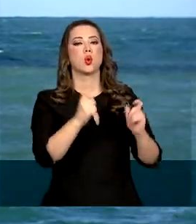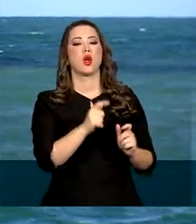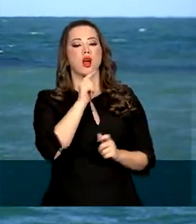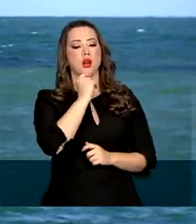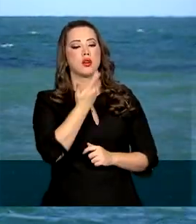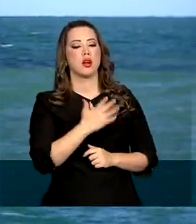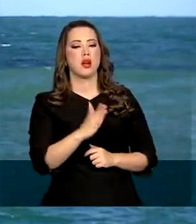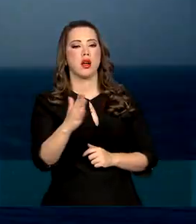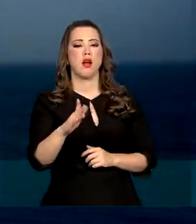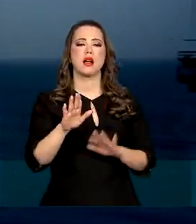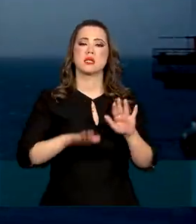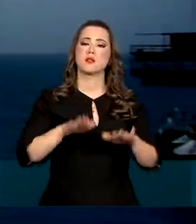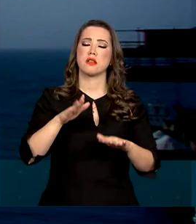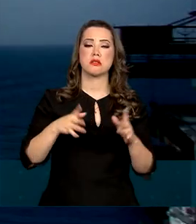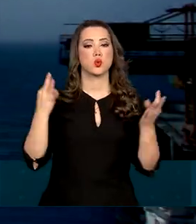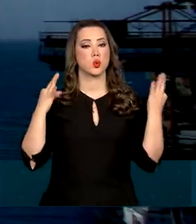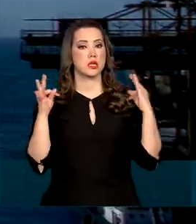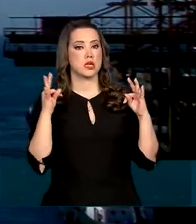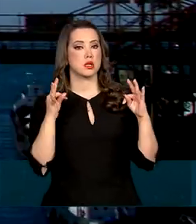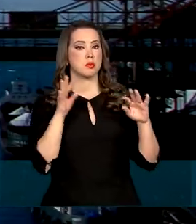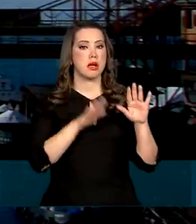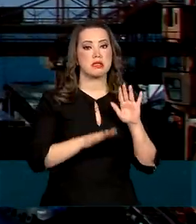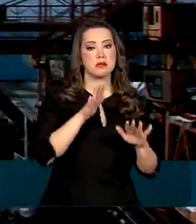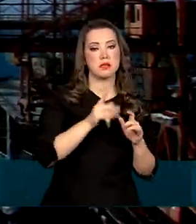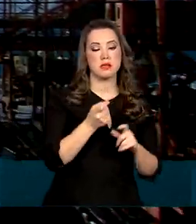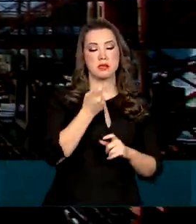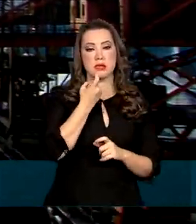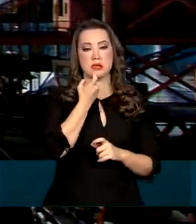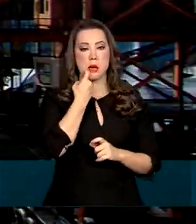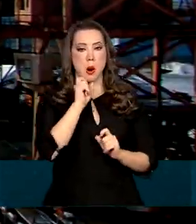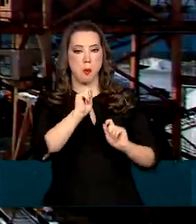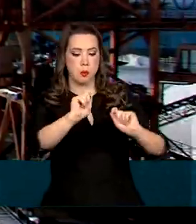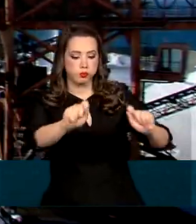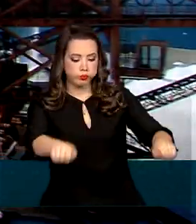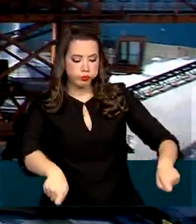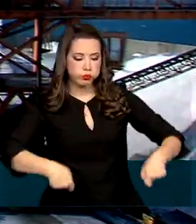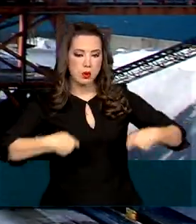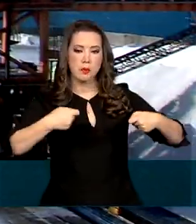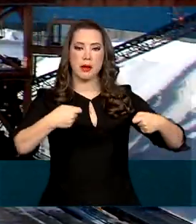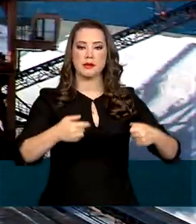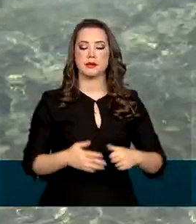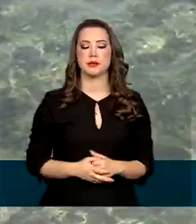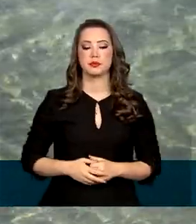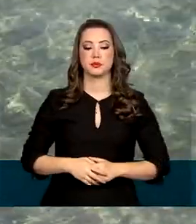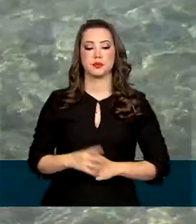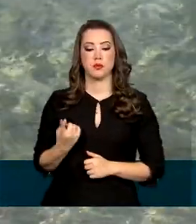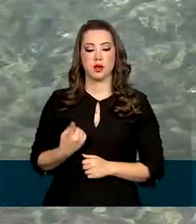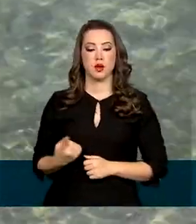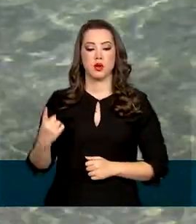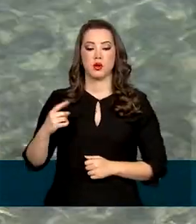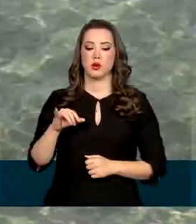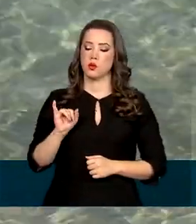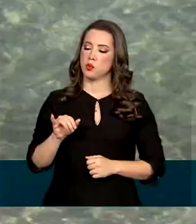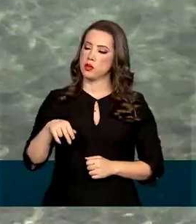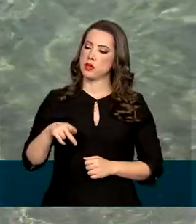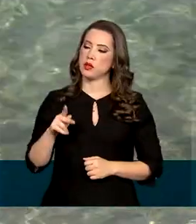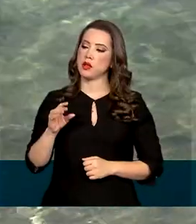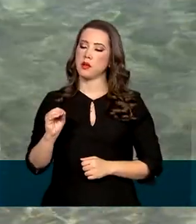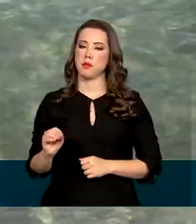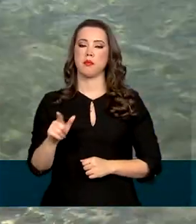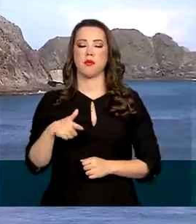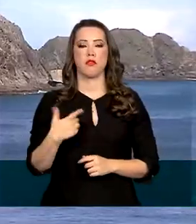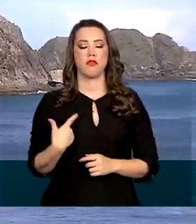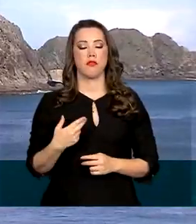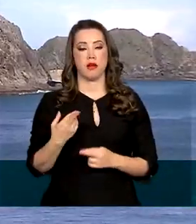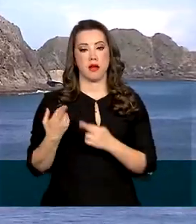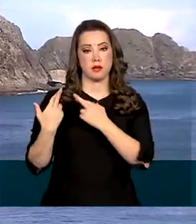ou da pesca. O INPO, Instituto Nacional de Pesquisas Oceânicas, vai assumir as atividades de pesquisa